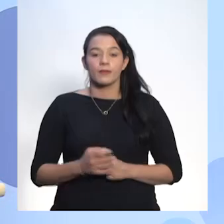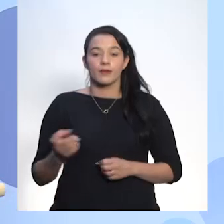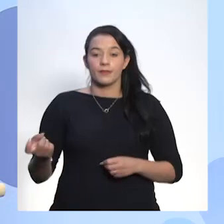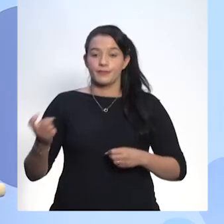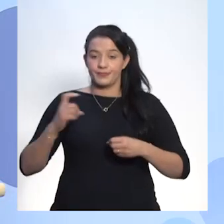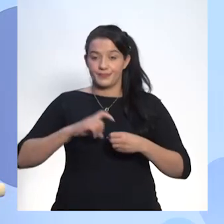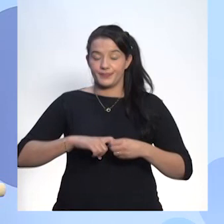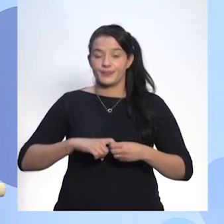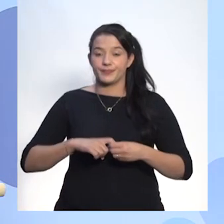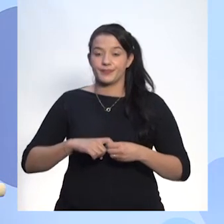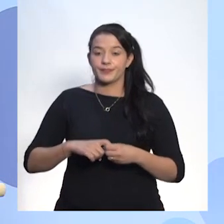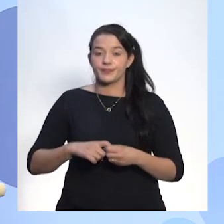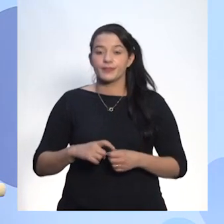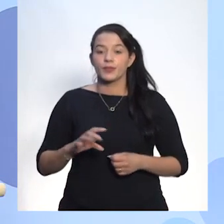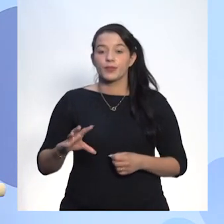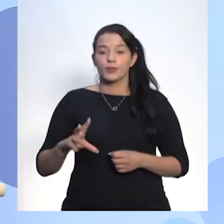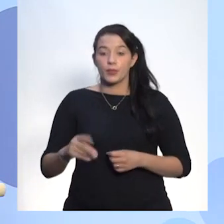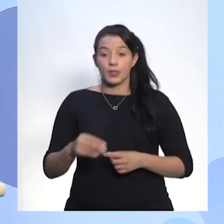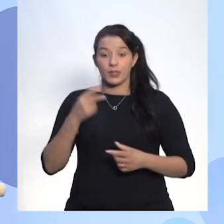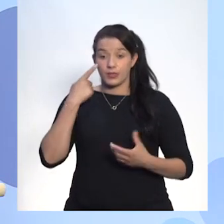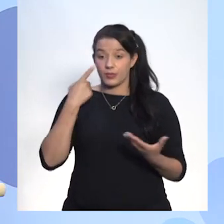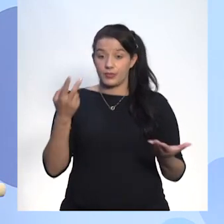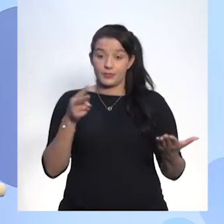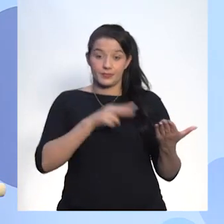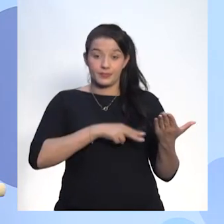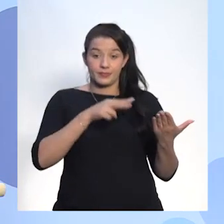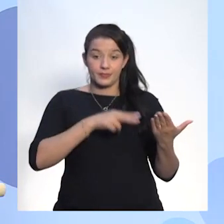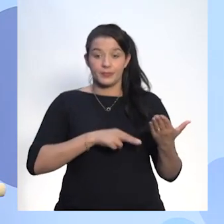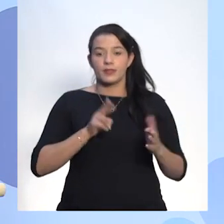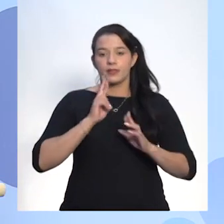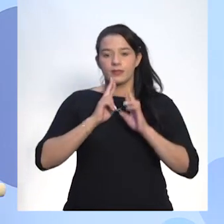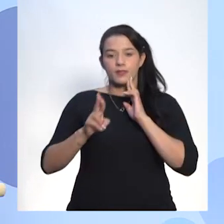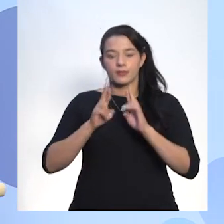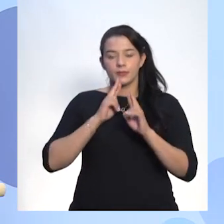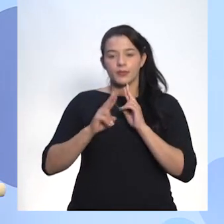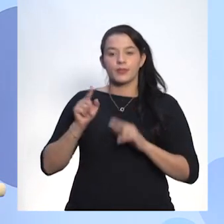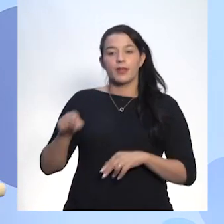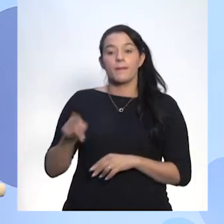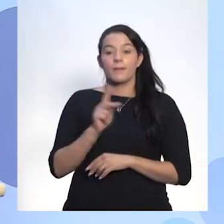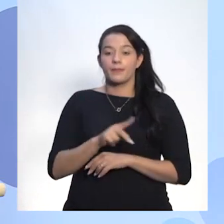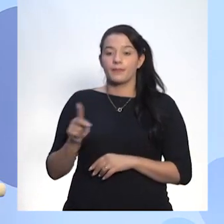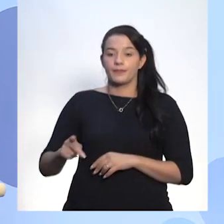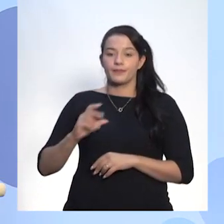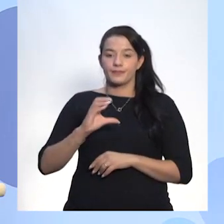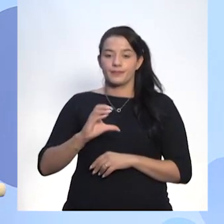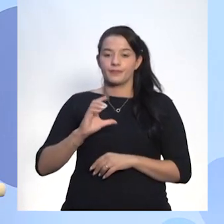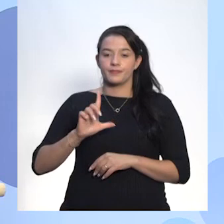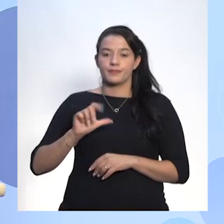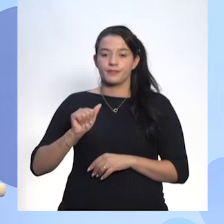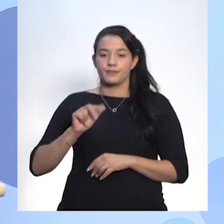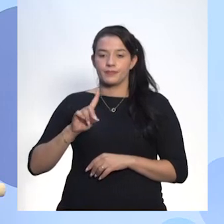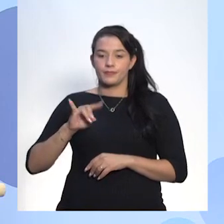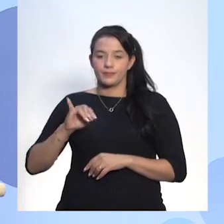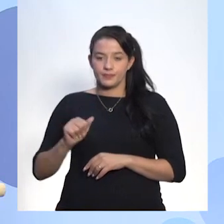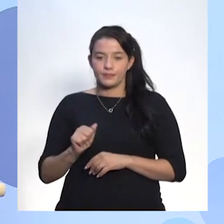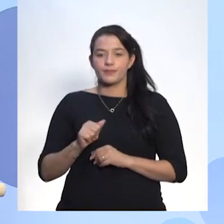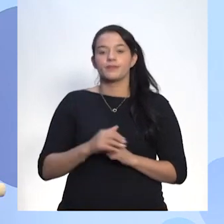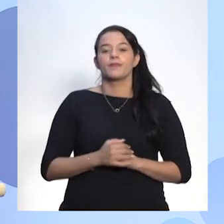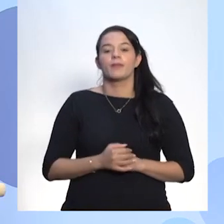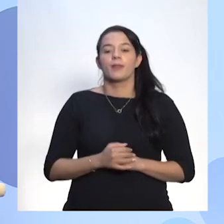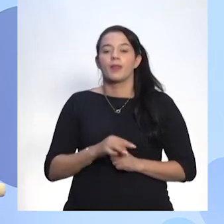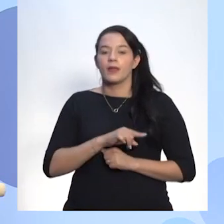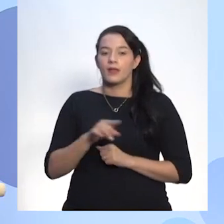Voltamos para a interação, vamos ler aqui as respostas. Professora Cláudia, da Escola Barão Homem de Melo. Hoje